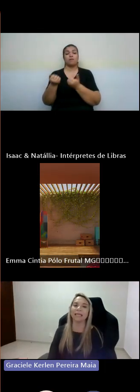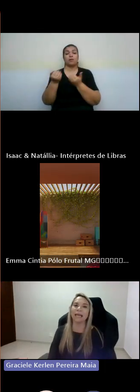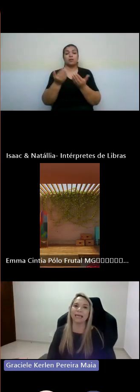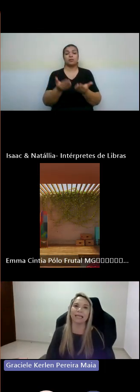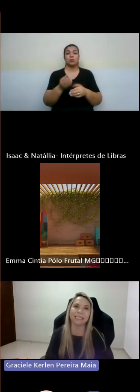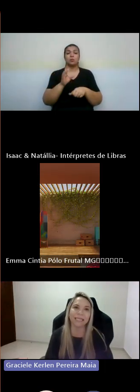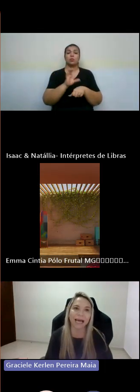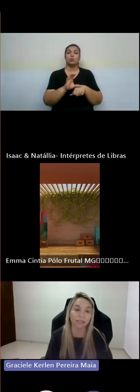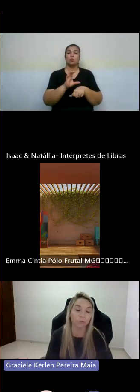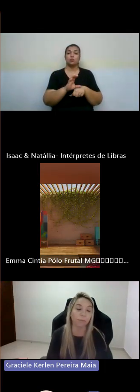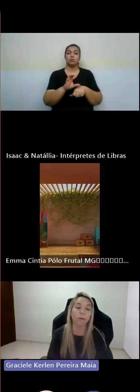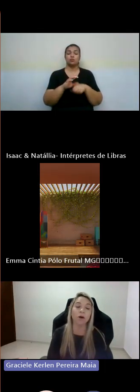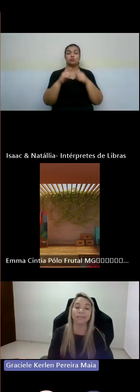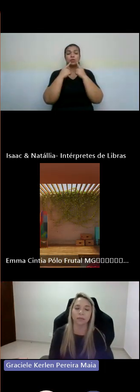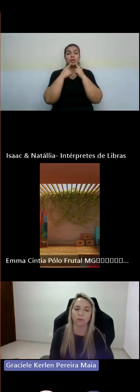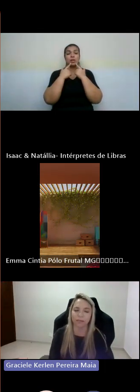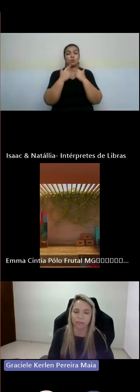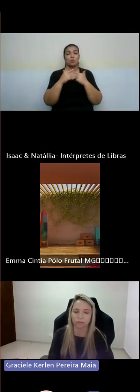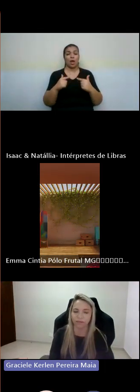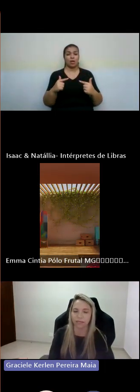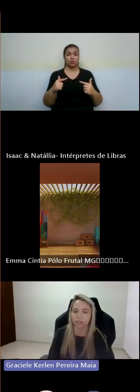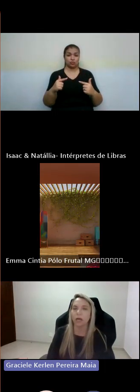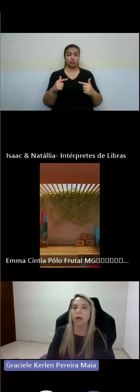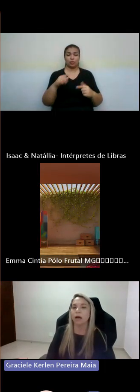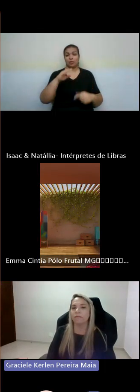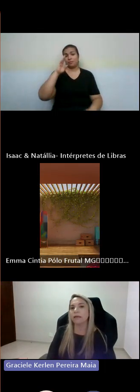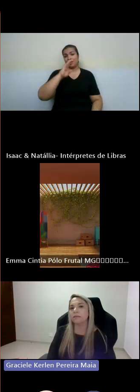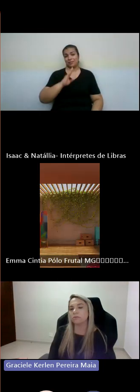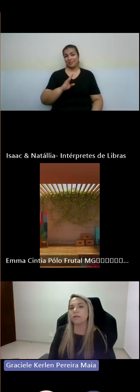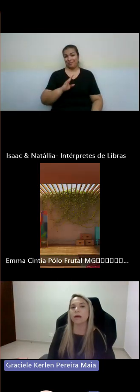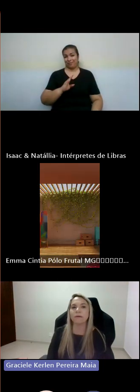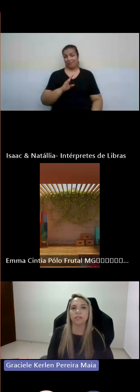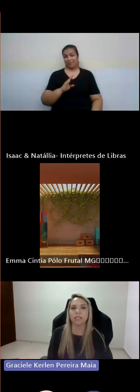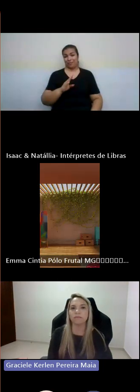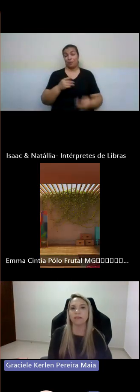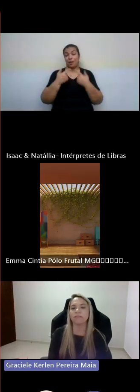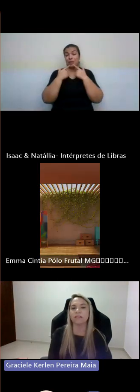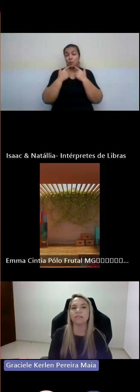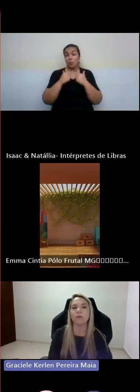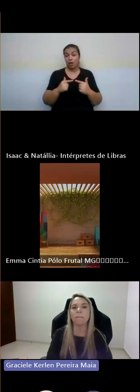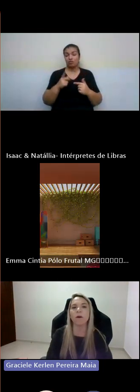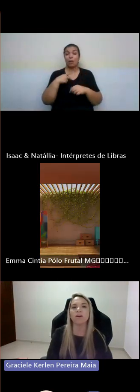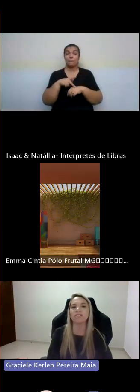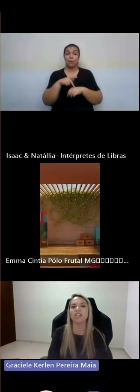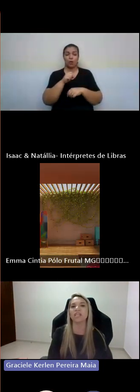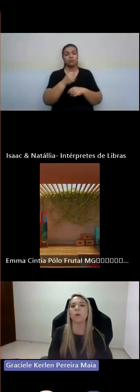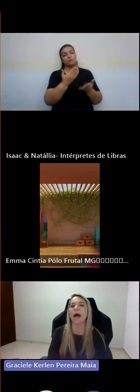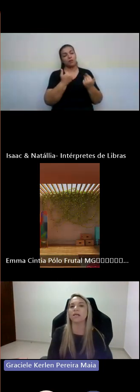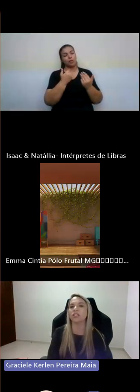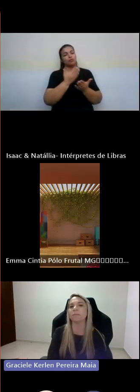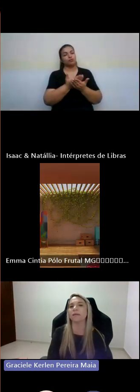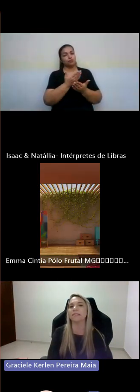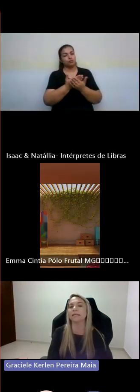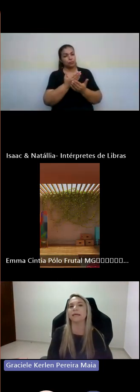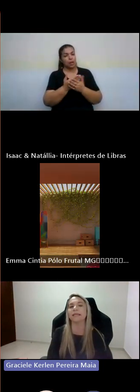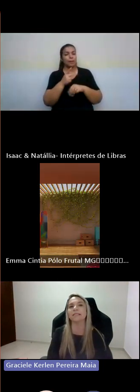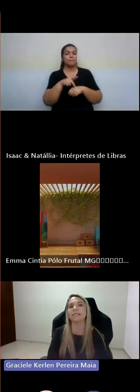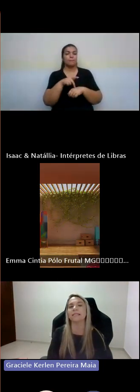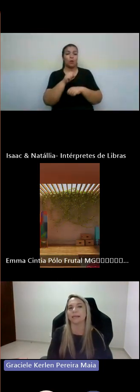linguagem brasileira de sinais, uma pós-graduação, na verdade. Venha estudar com a gente, venha fazer uma pós de